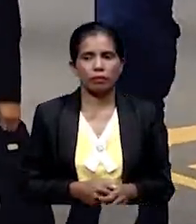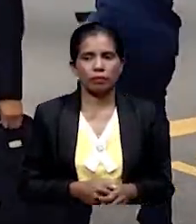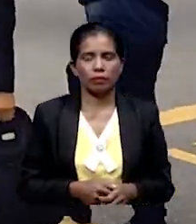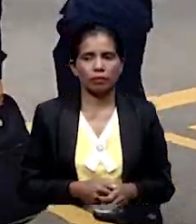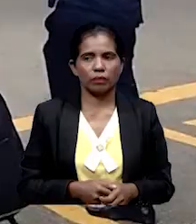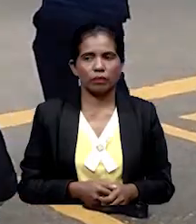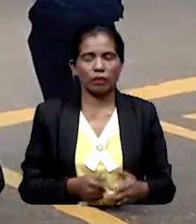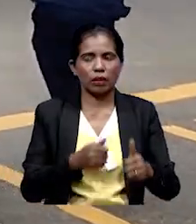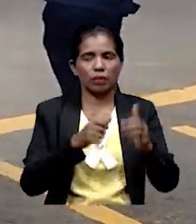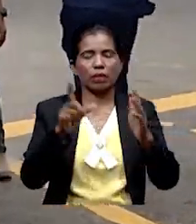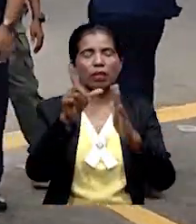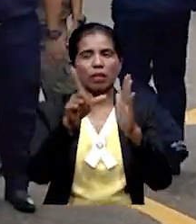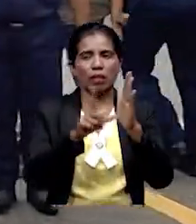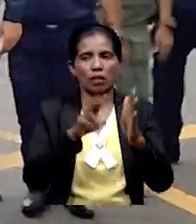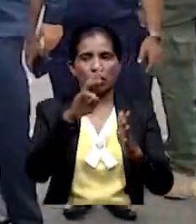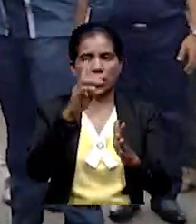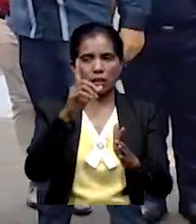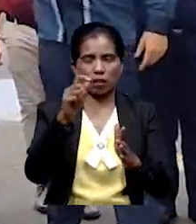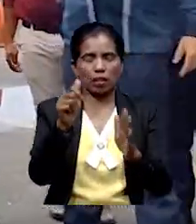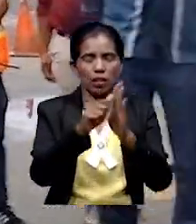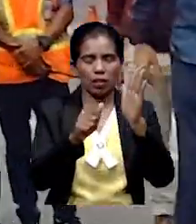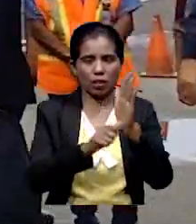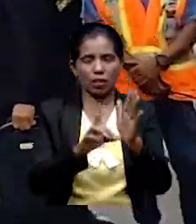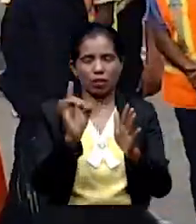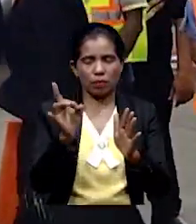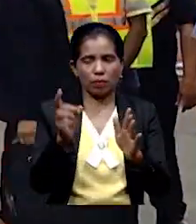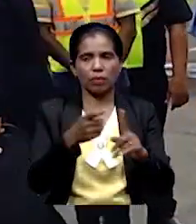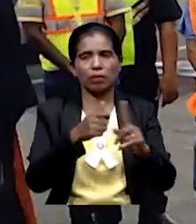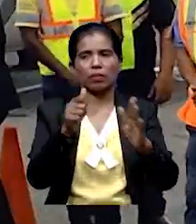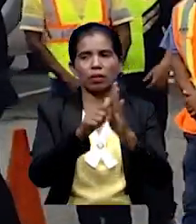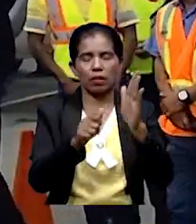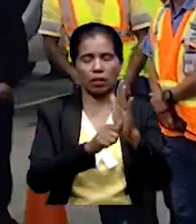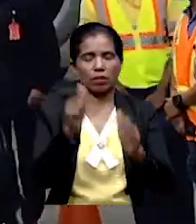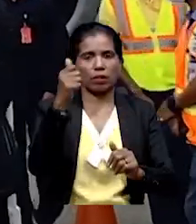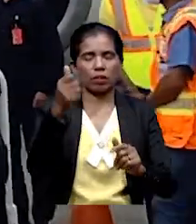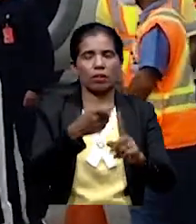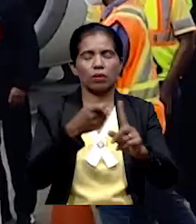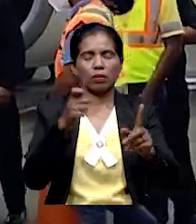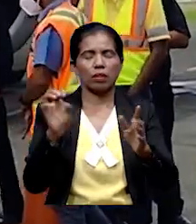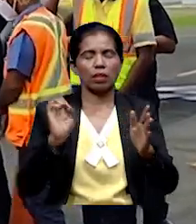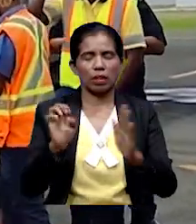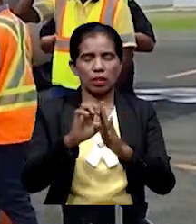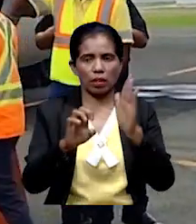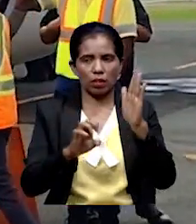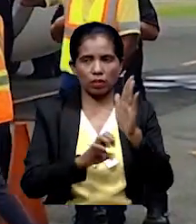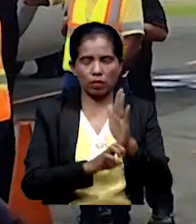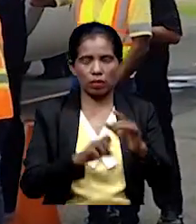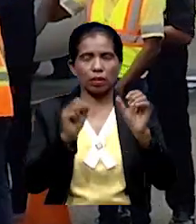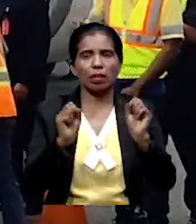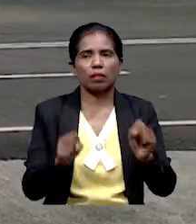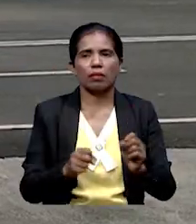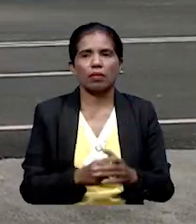Tuir Constituição RDTL, artigo Alonolo, conjuga o artigo Sanulo, o seu estatuto titulares órgão